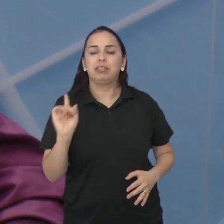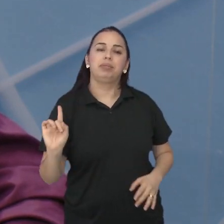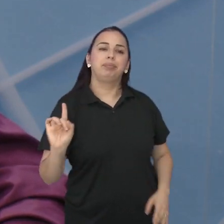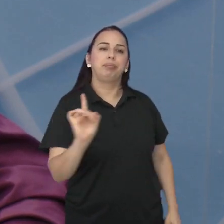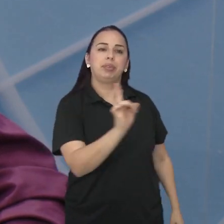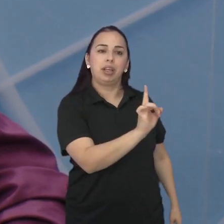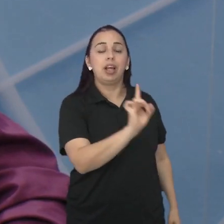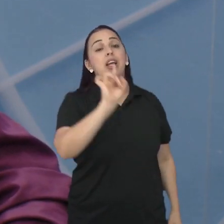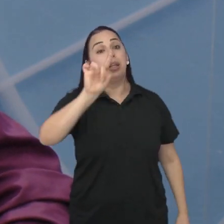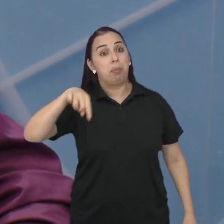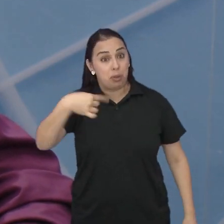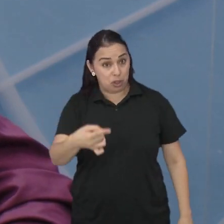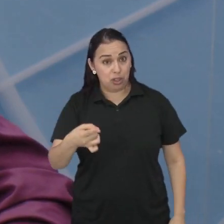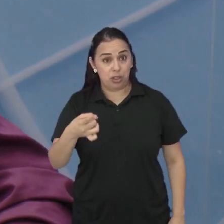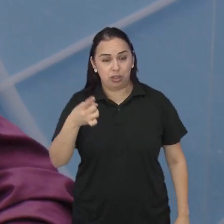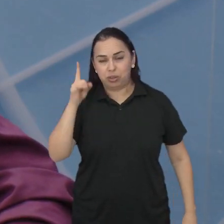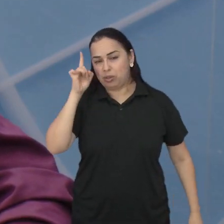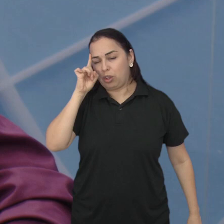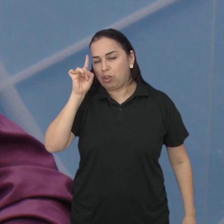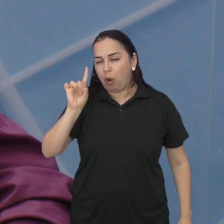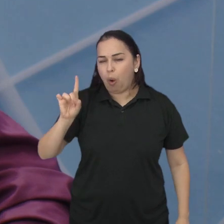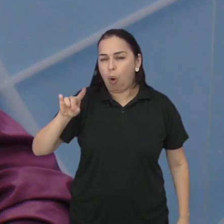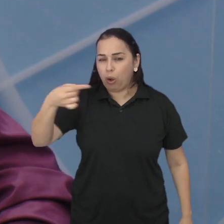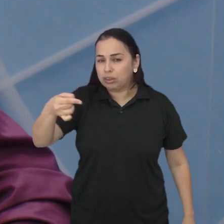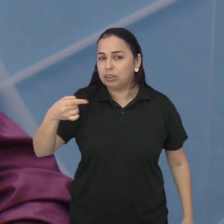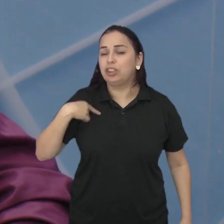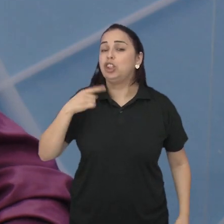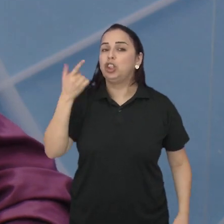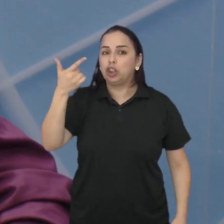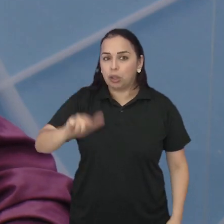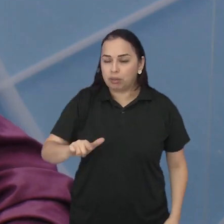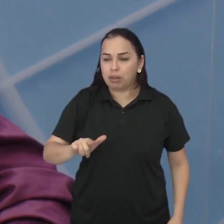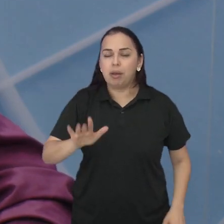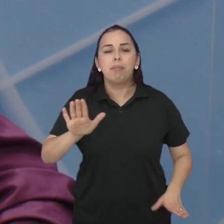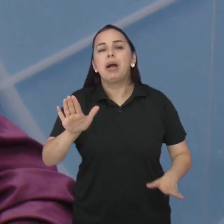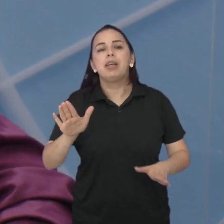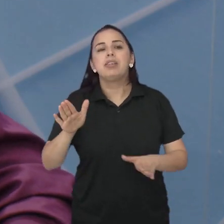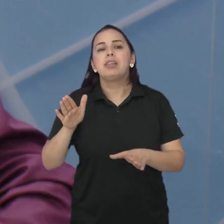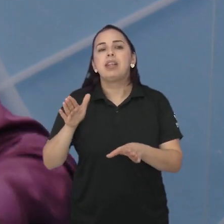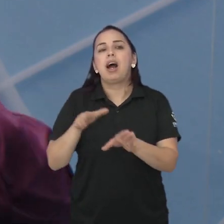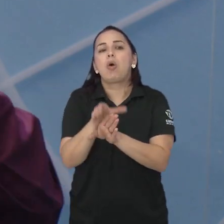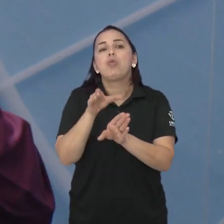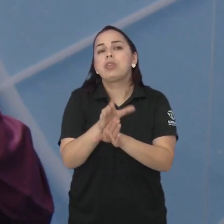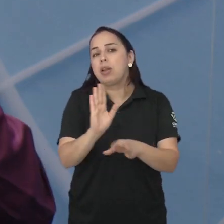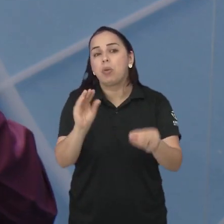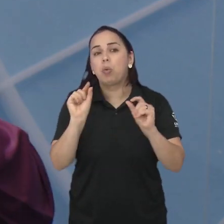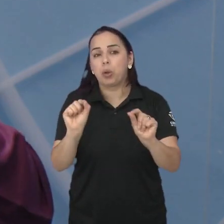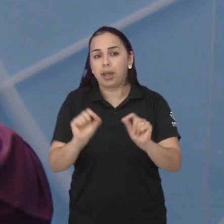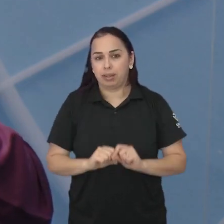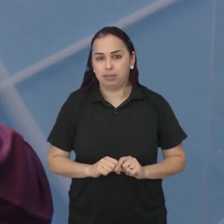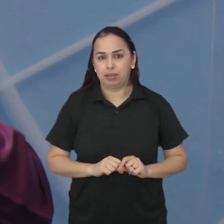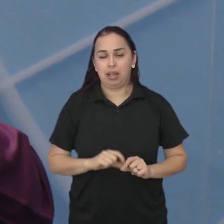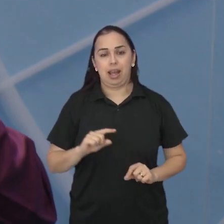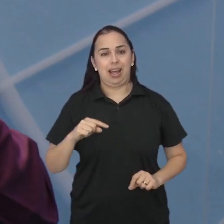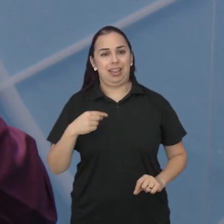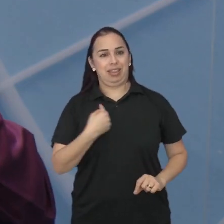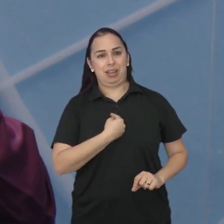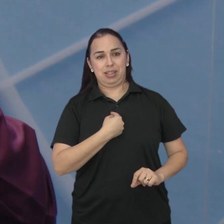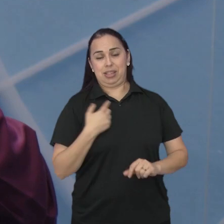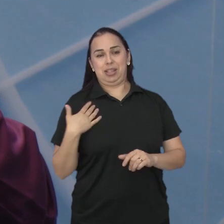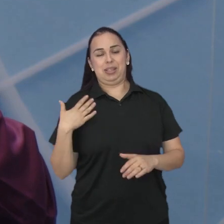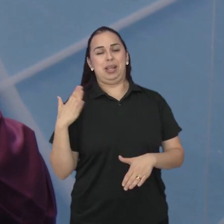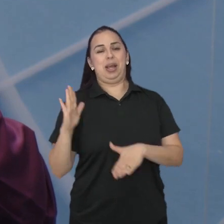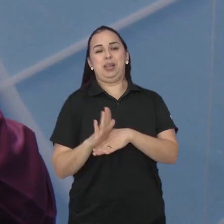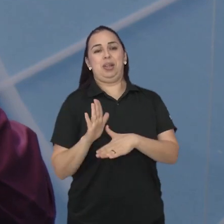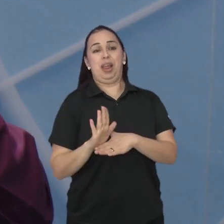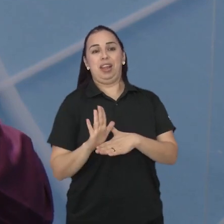desloca. No outro dia, mesma coisa. Mas o que você está mudando? Qual que é a orientação que você está fazendo? Ah, não, Anderson, qual que é o senso comum pensando? Eu estou